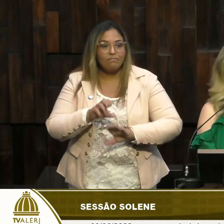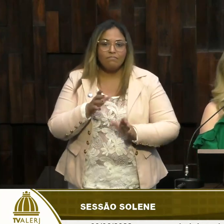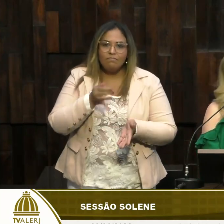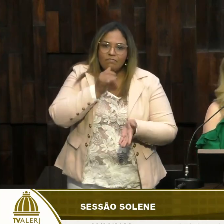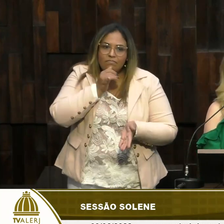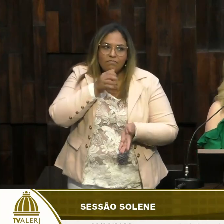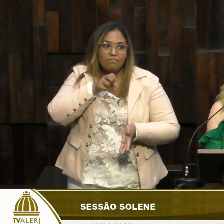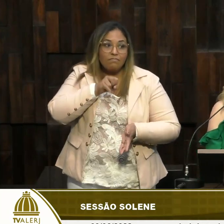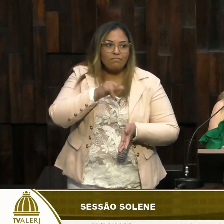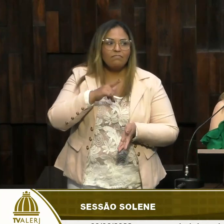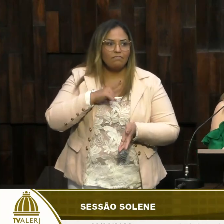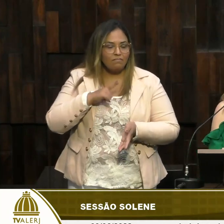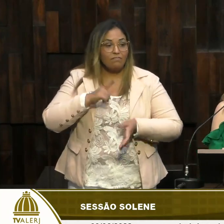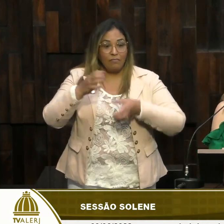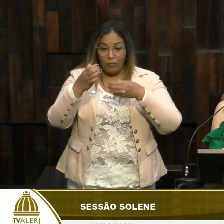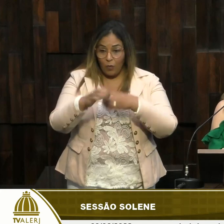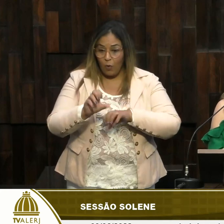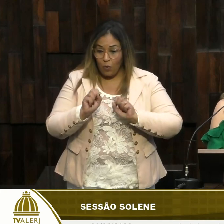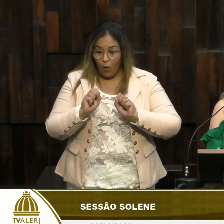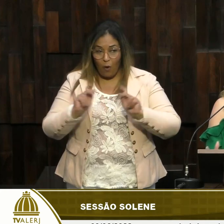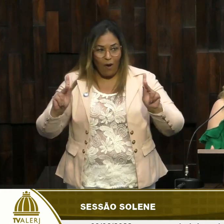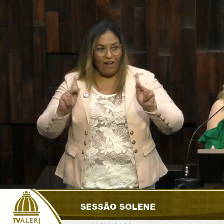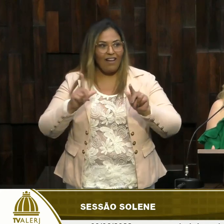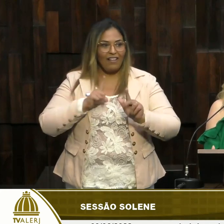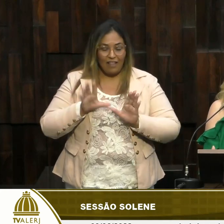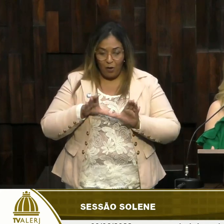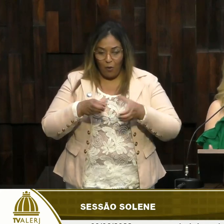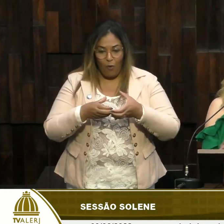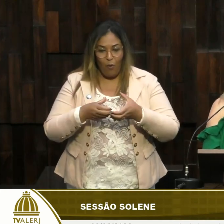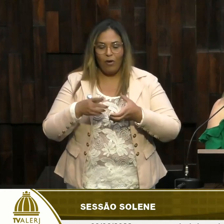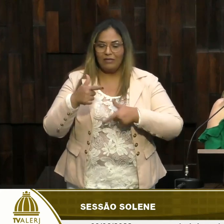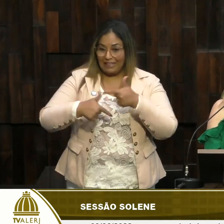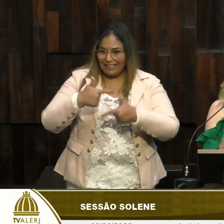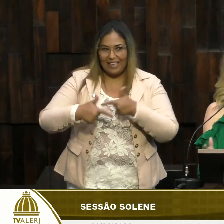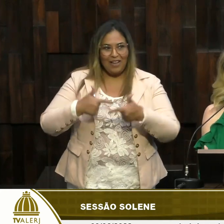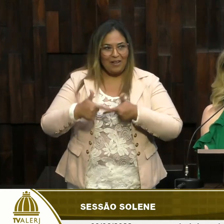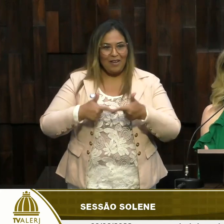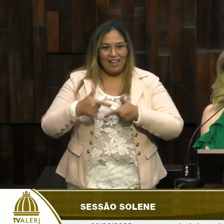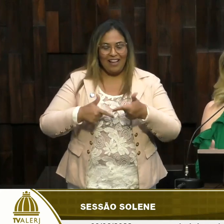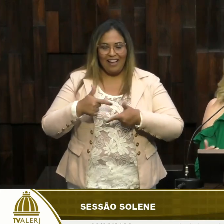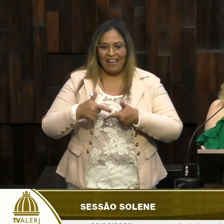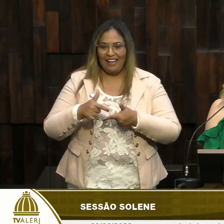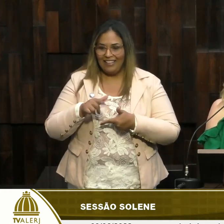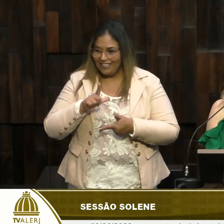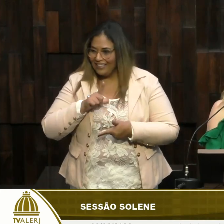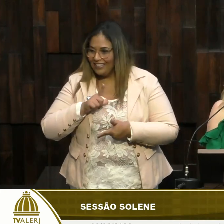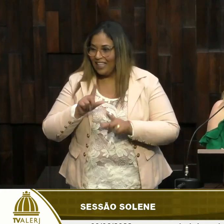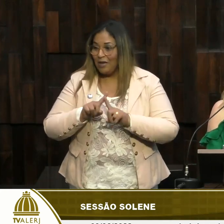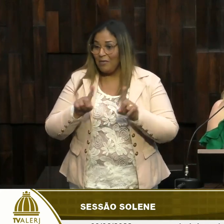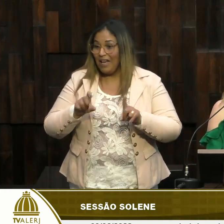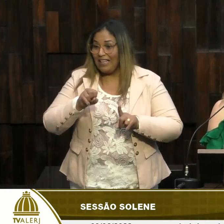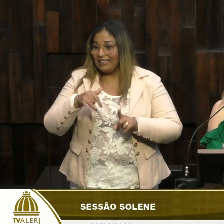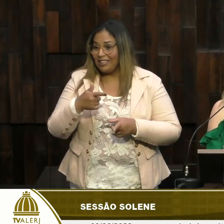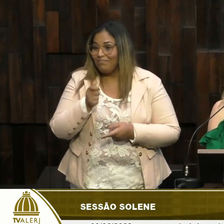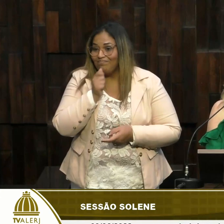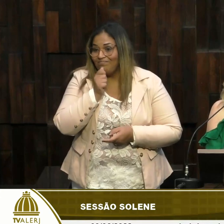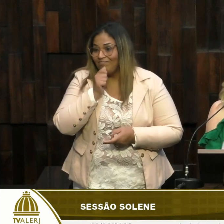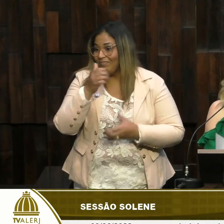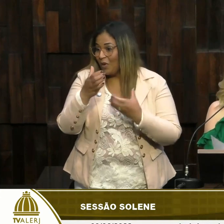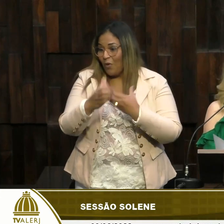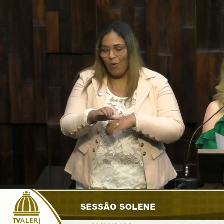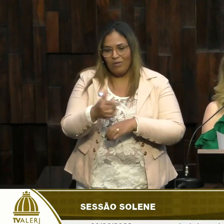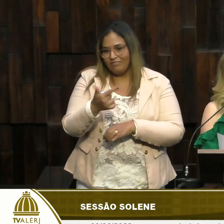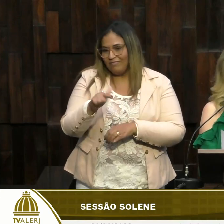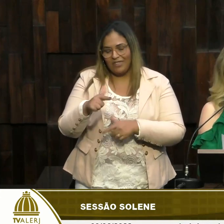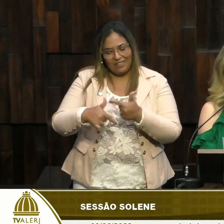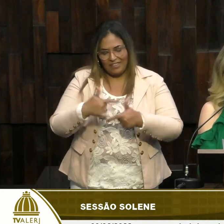tem turma, se tem turma, tem trabalho. Se não tem concurso, não tem turma, e aí não temos trabalho. É uma